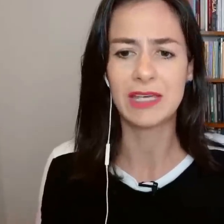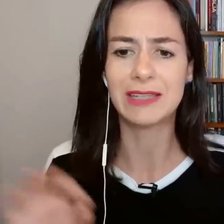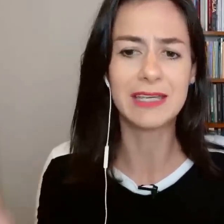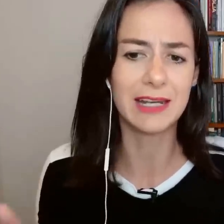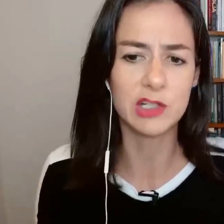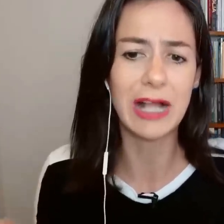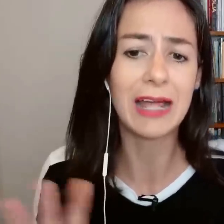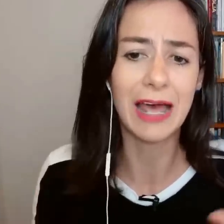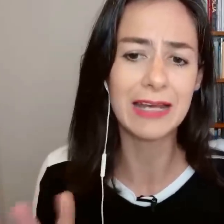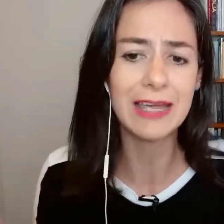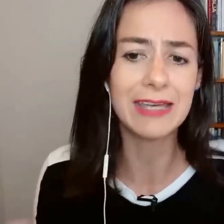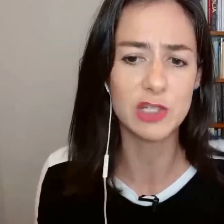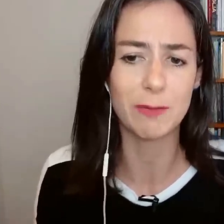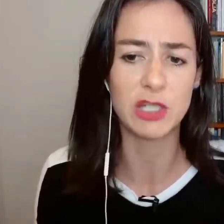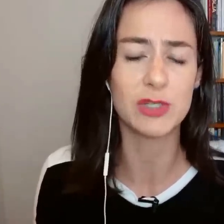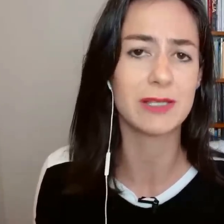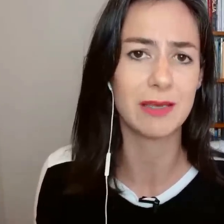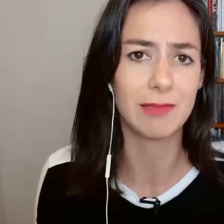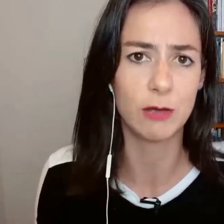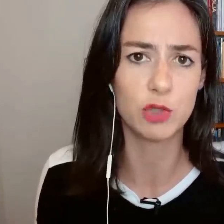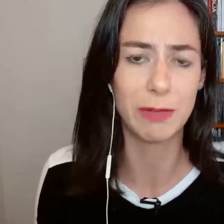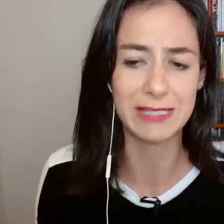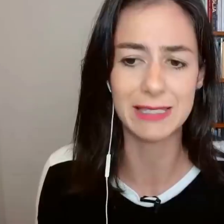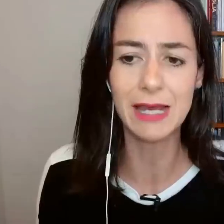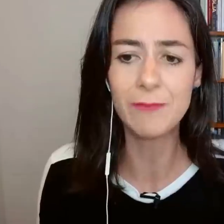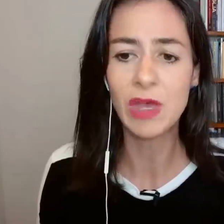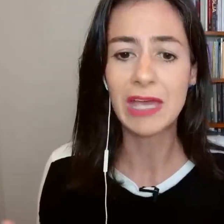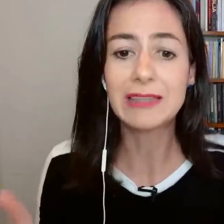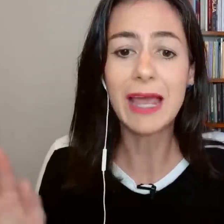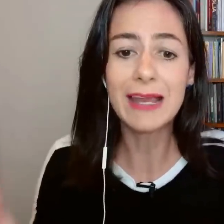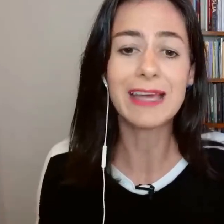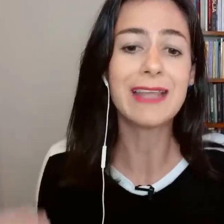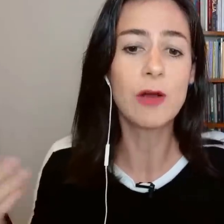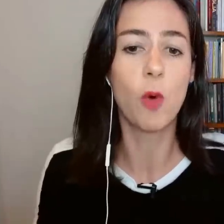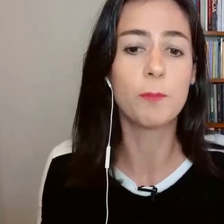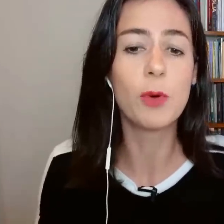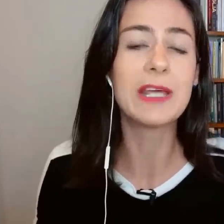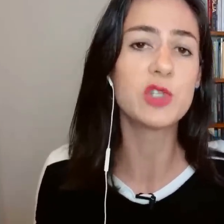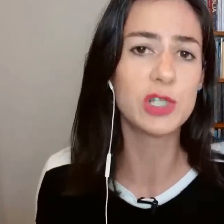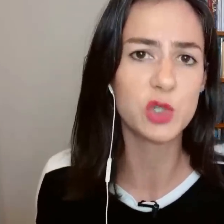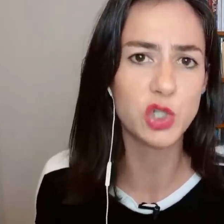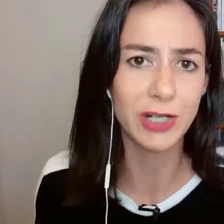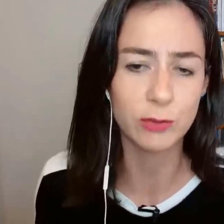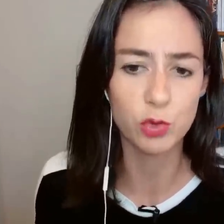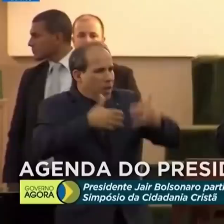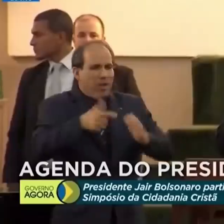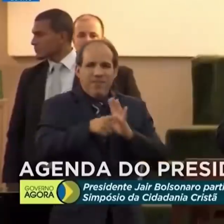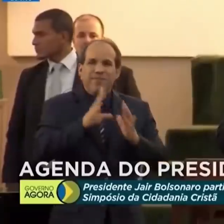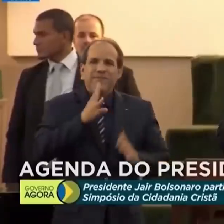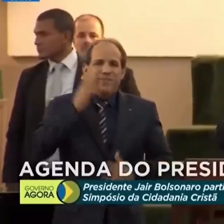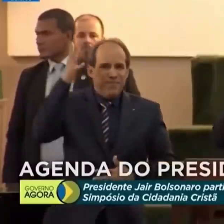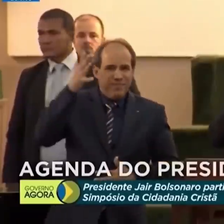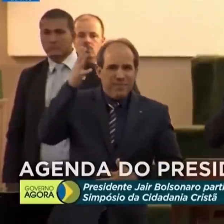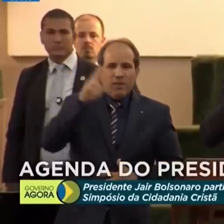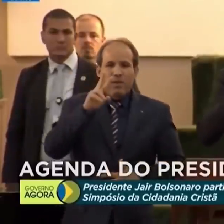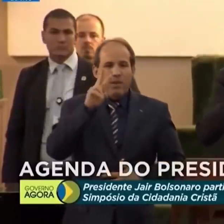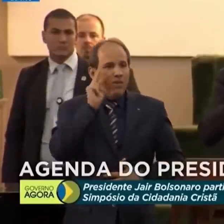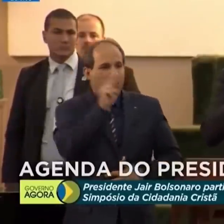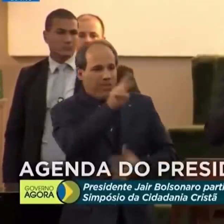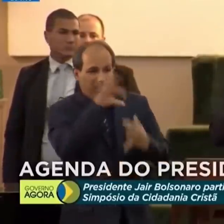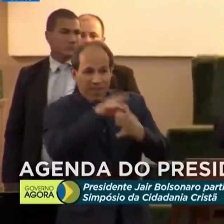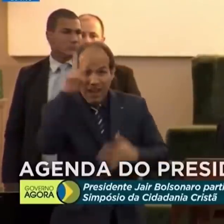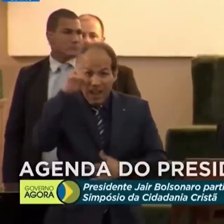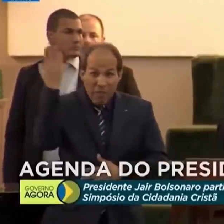Cristã, que é da igreja, lá, ali na Igreja Batista Central de Brasília, e daí ele atacou políticas de direitos humanos de